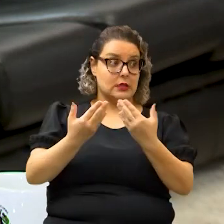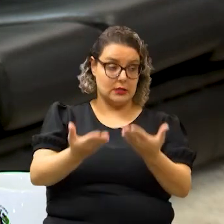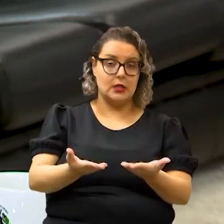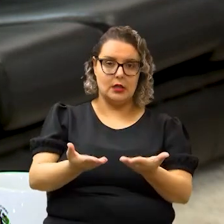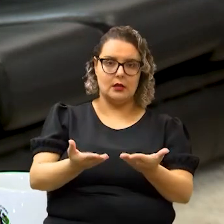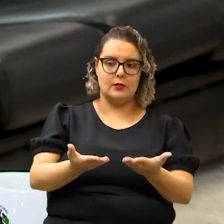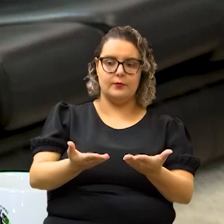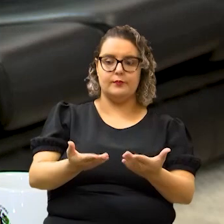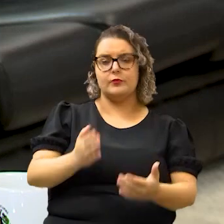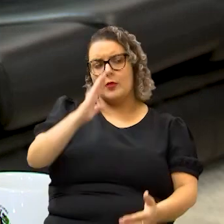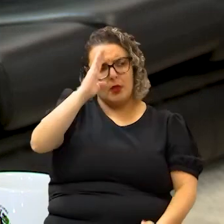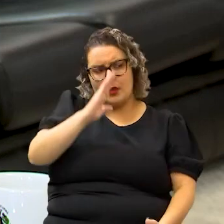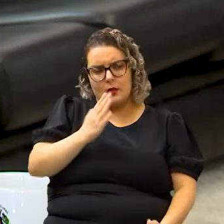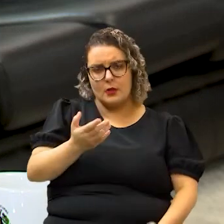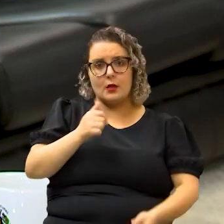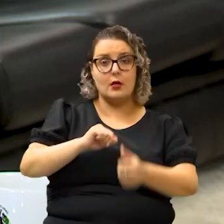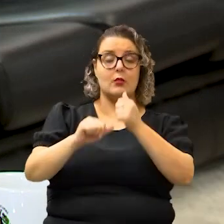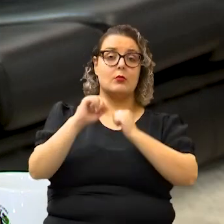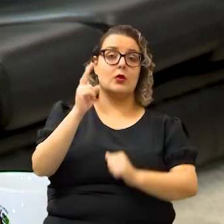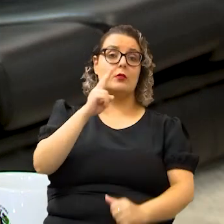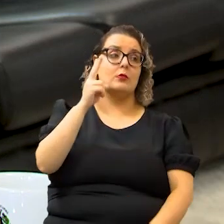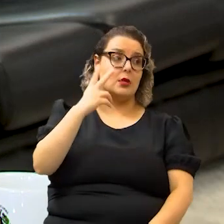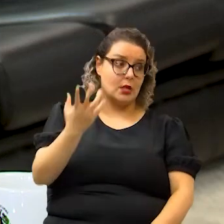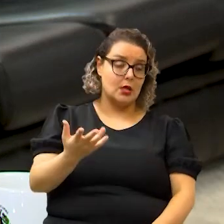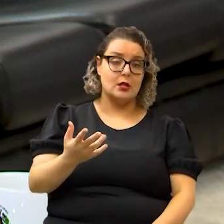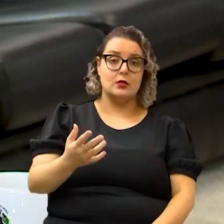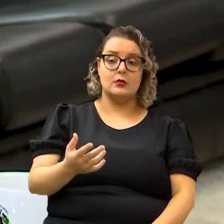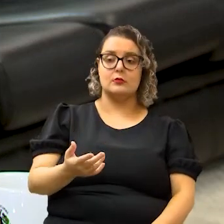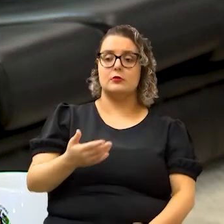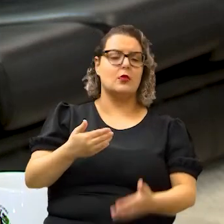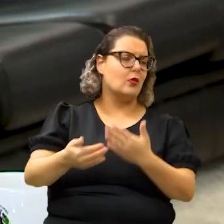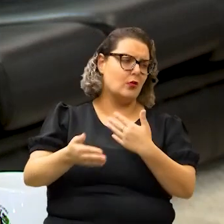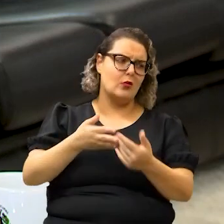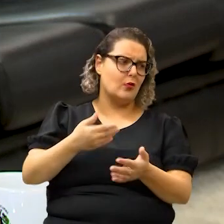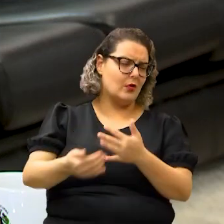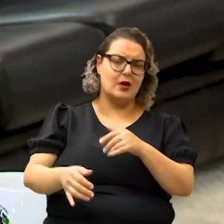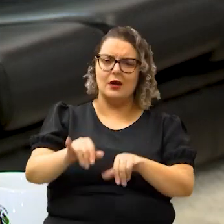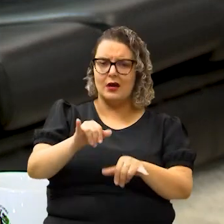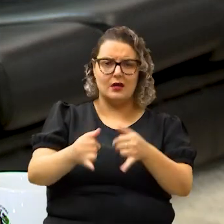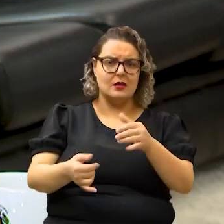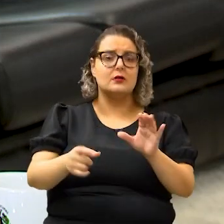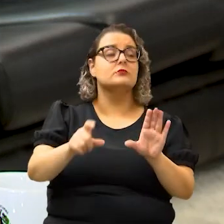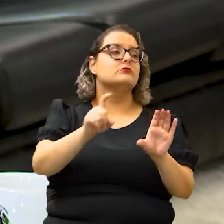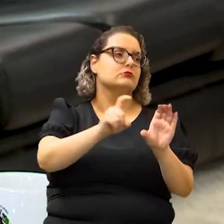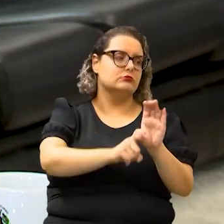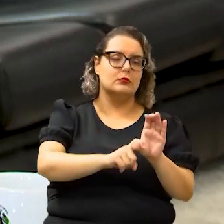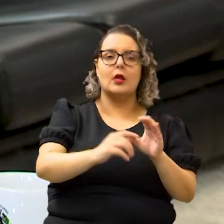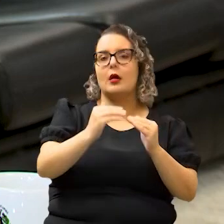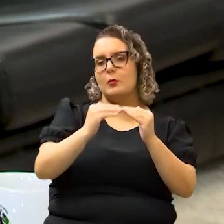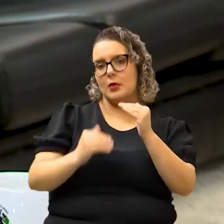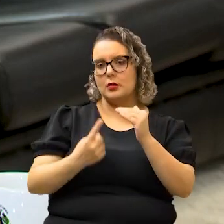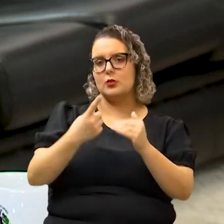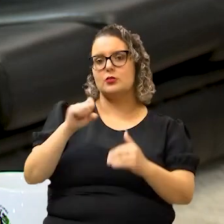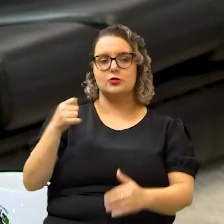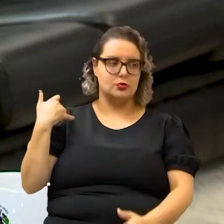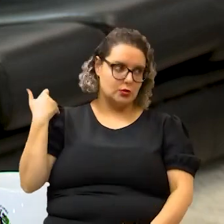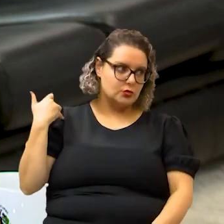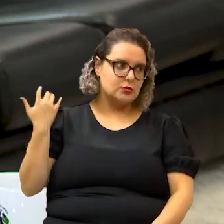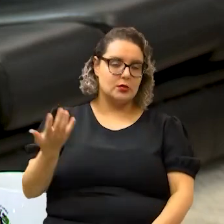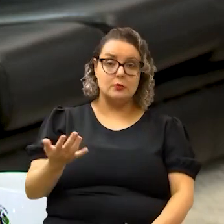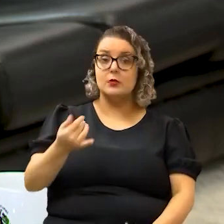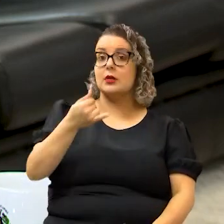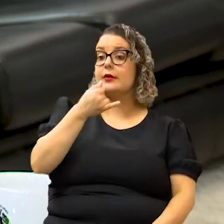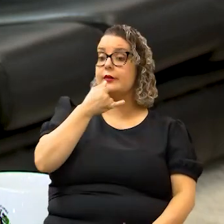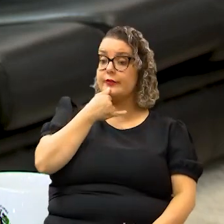crime, né, você vender, fornecer, ainda que a título gratuito, bebida alcoólica ou qualquer substância que possa causar